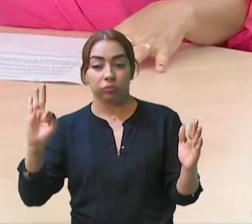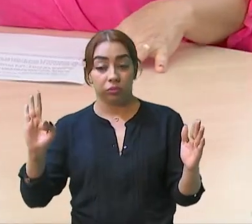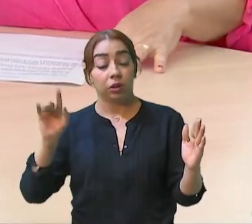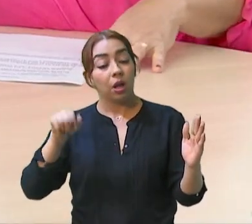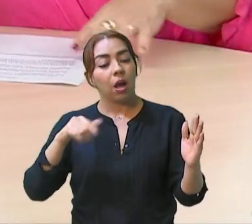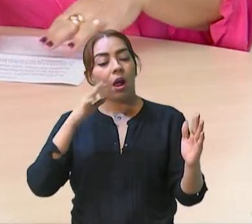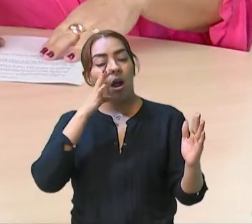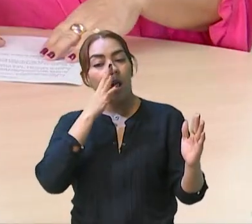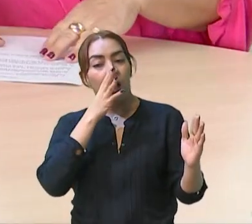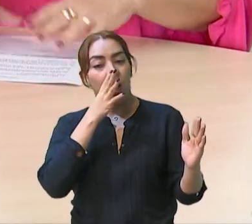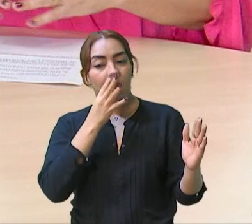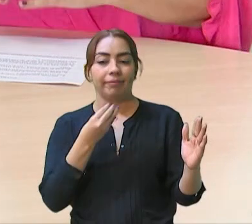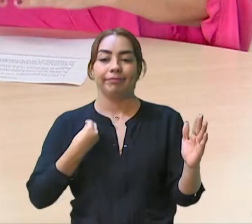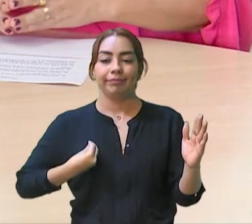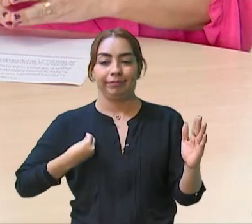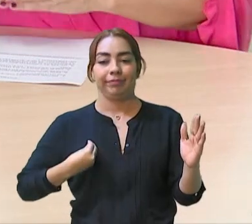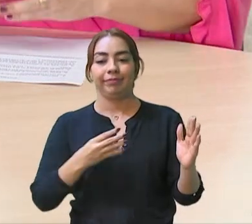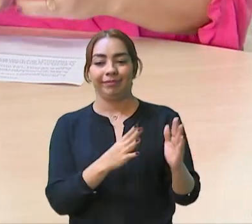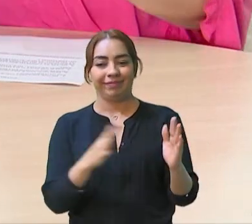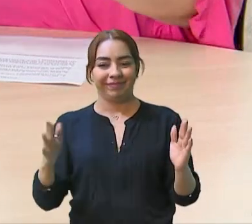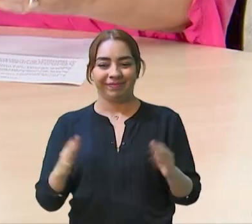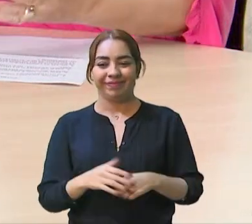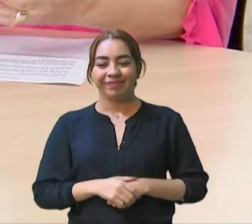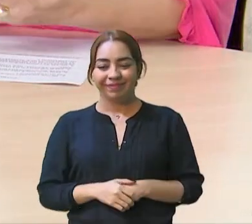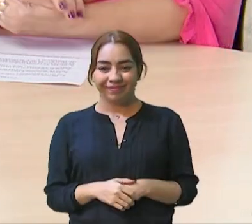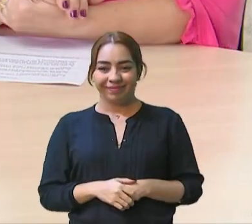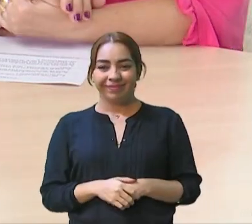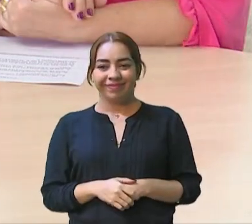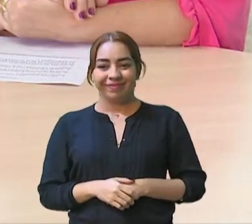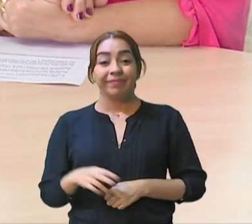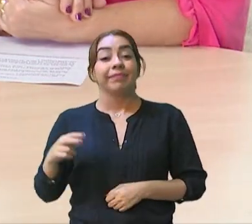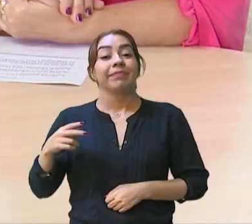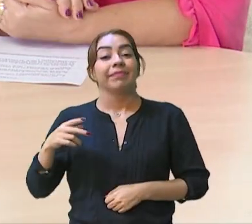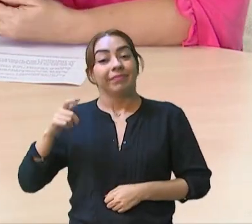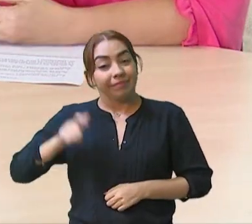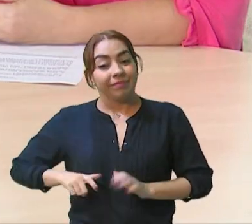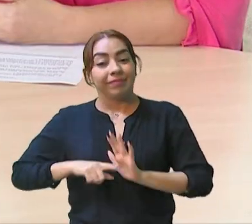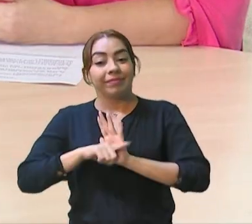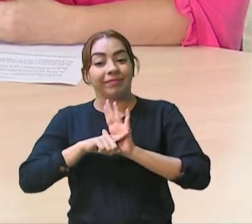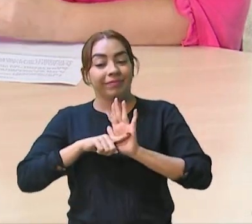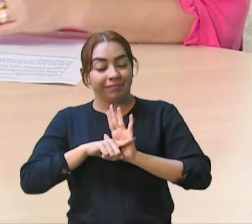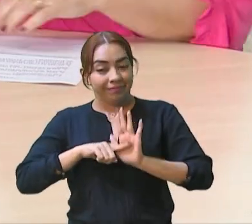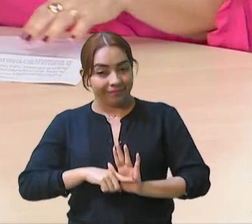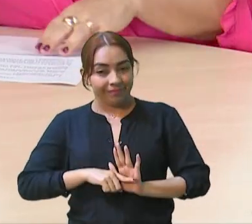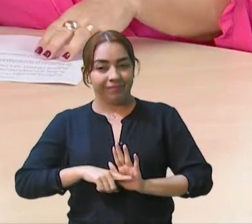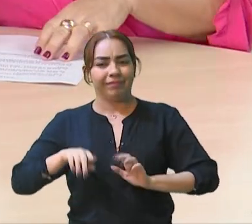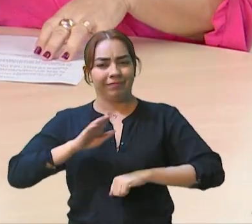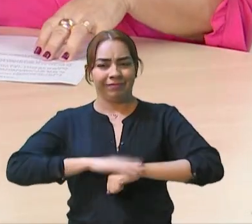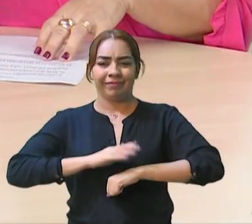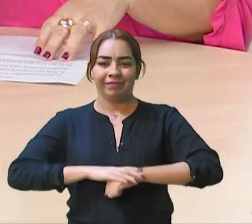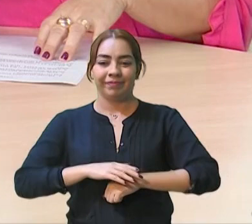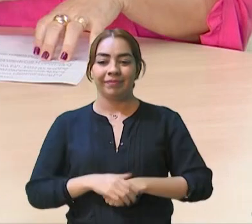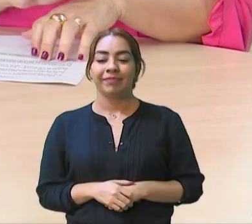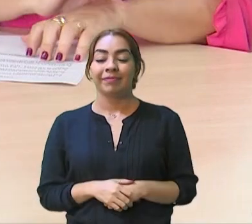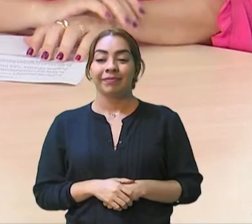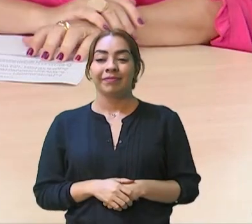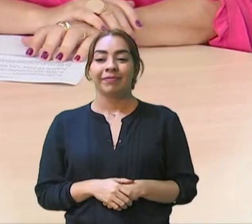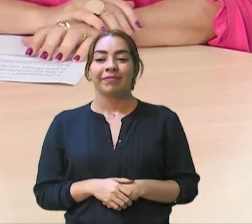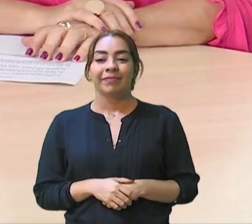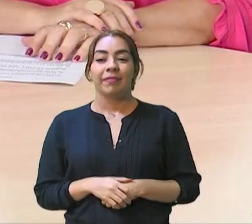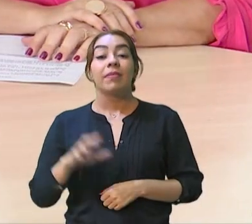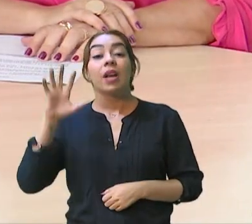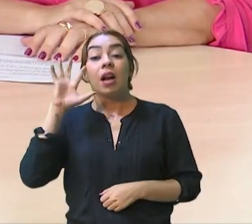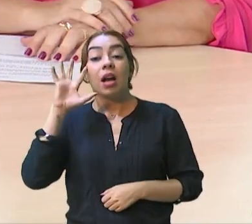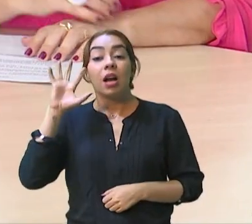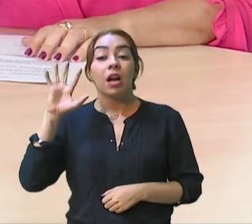Nossa. Então aí você fez essa pesquisa, né? Quais as consequências então da morte